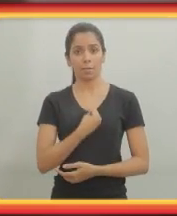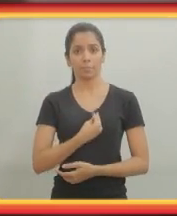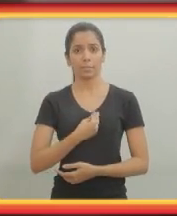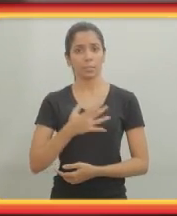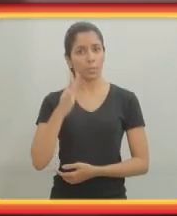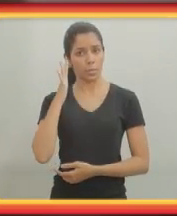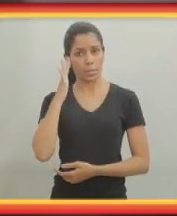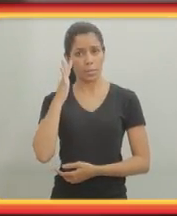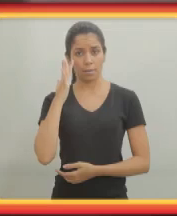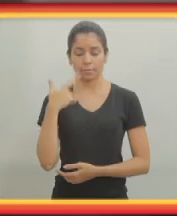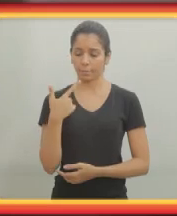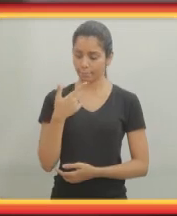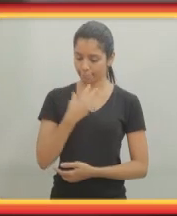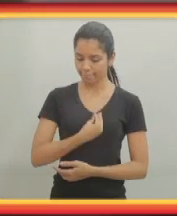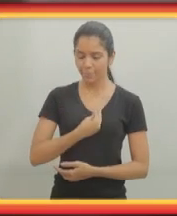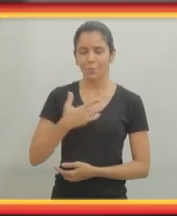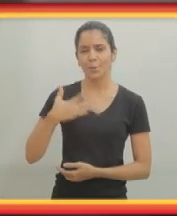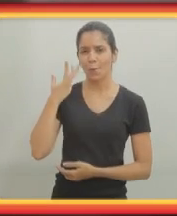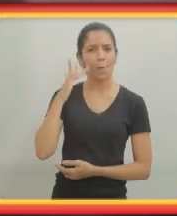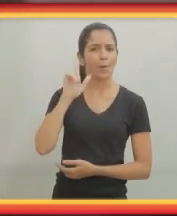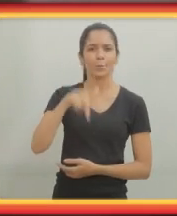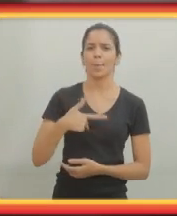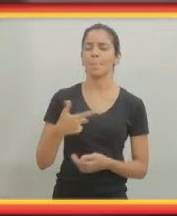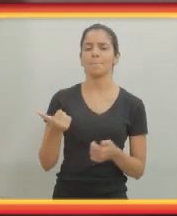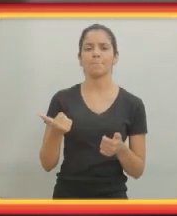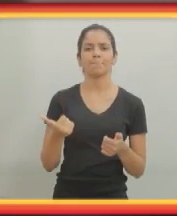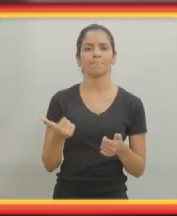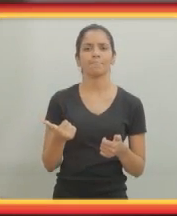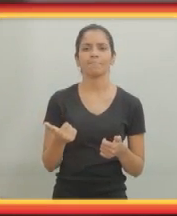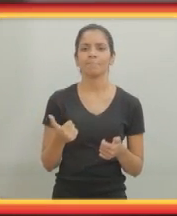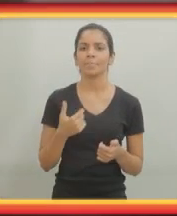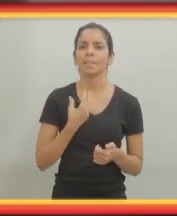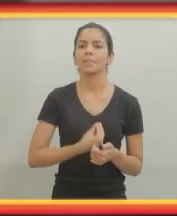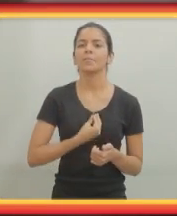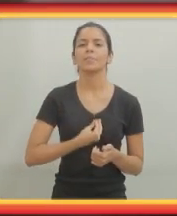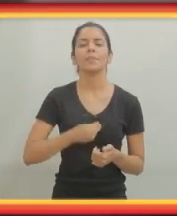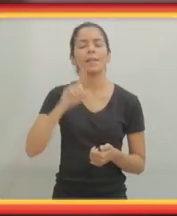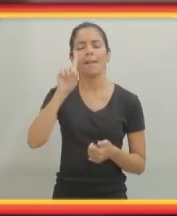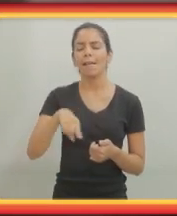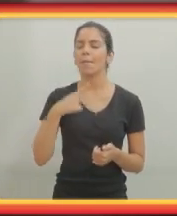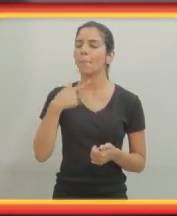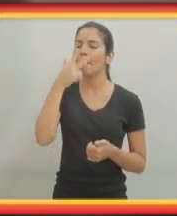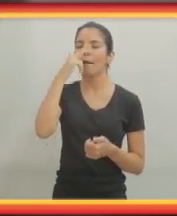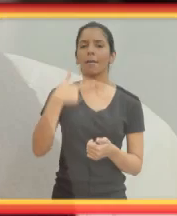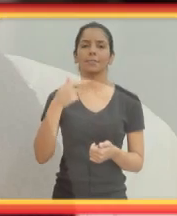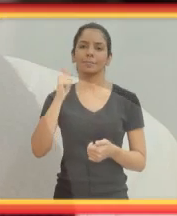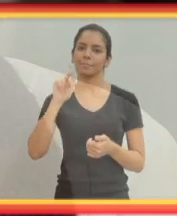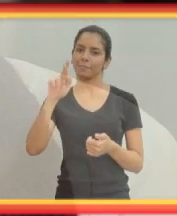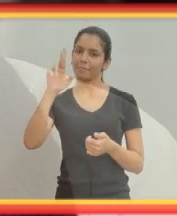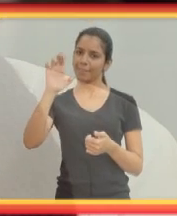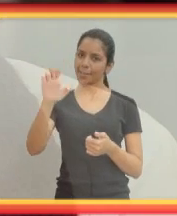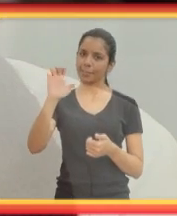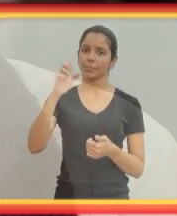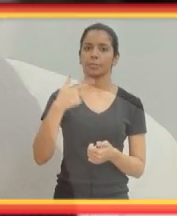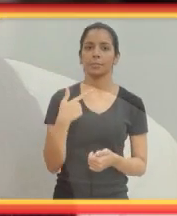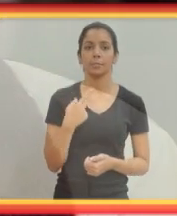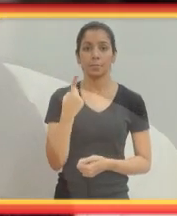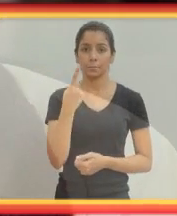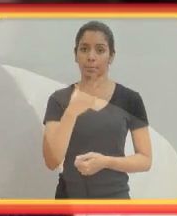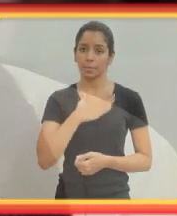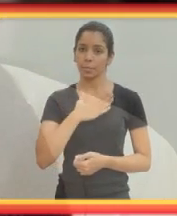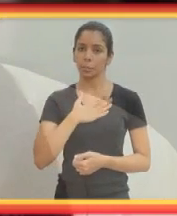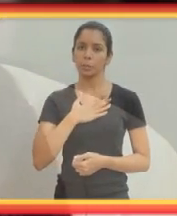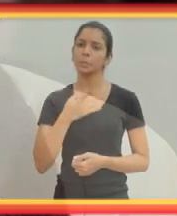a vida, eu acho que é a maior... Viver uma grande obra de arte. Uma das